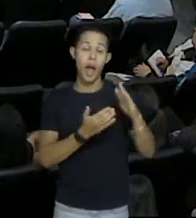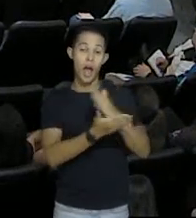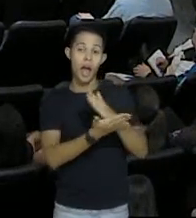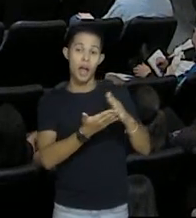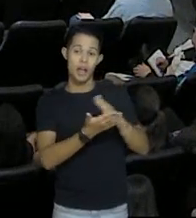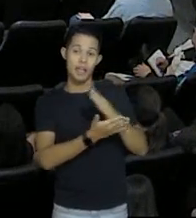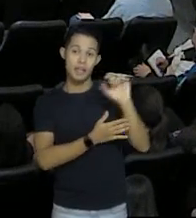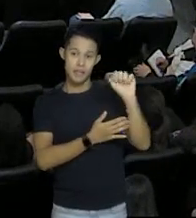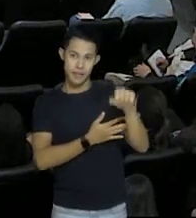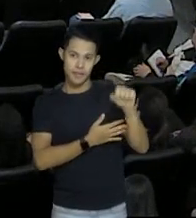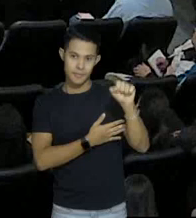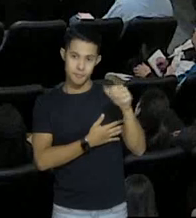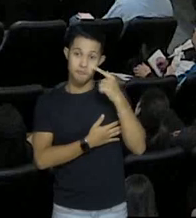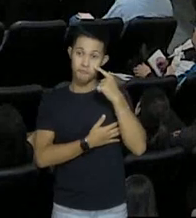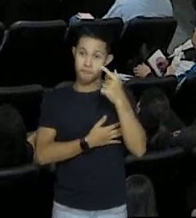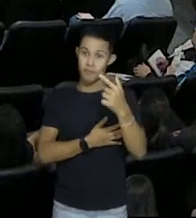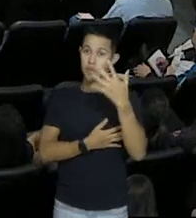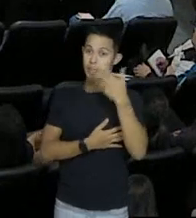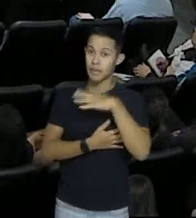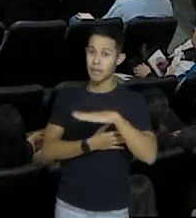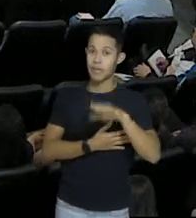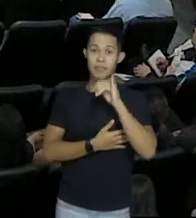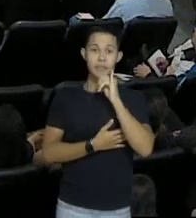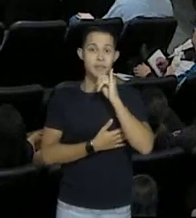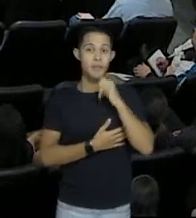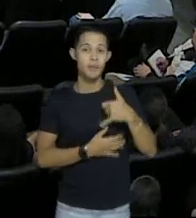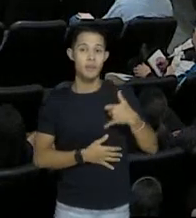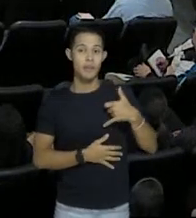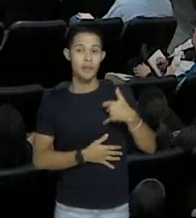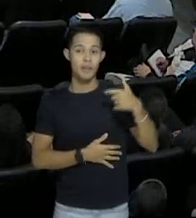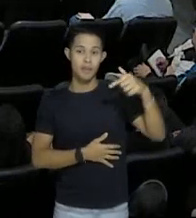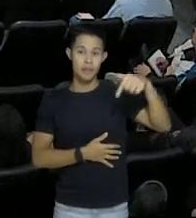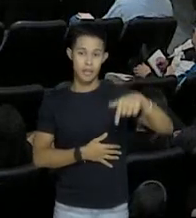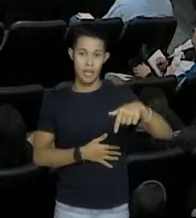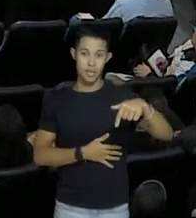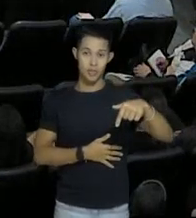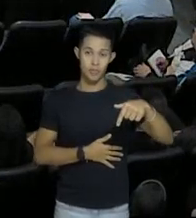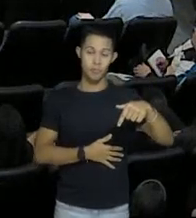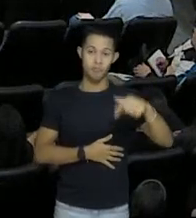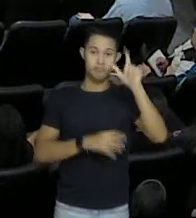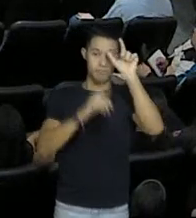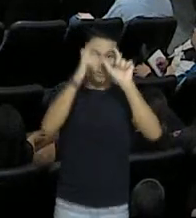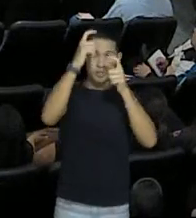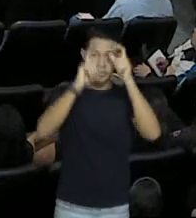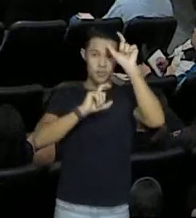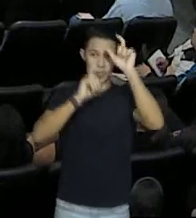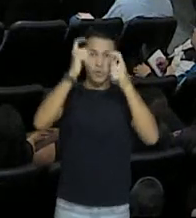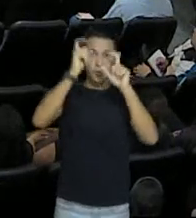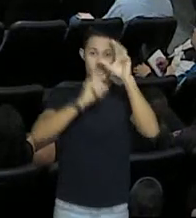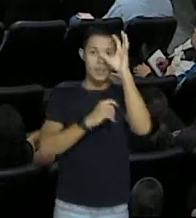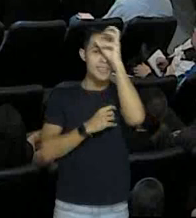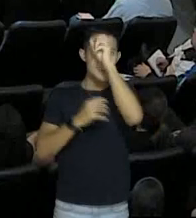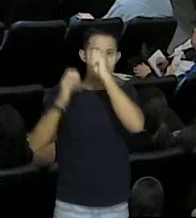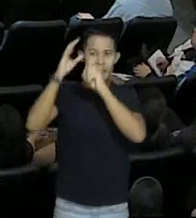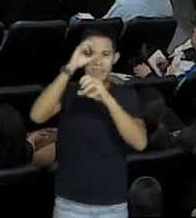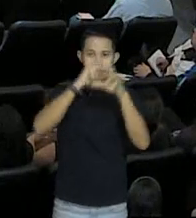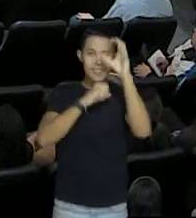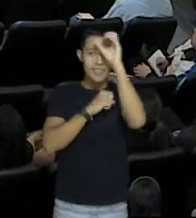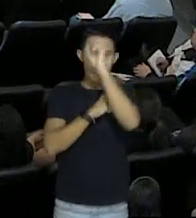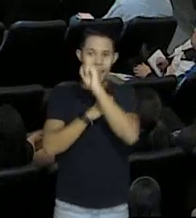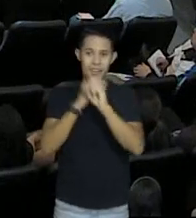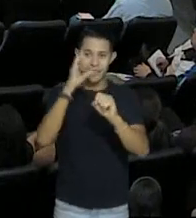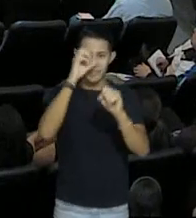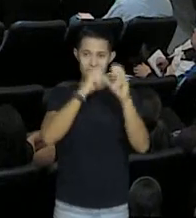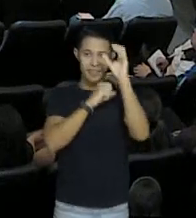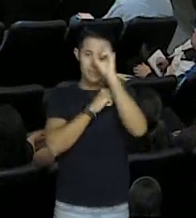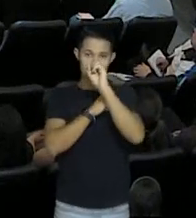Claro. Né? Vamos dizer, vem uma criança de 7 anos com distúrbio de aprendizagem. Elas normalmente vêm pelo distúrbio de